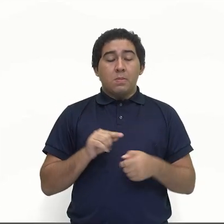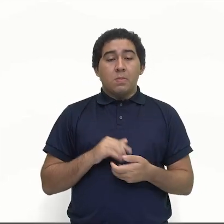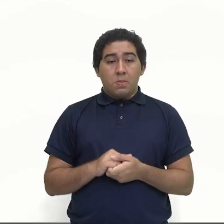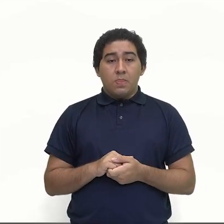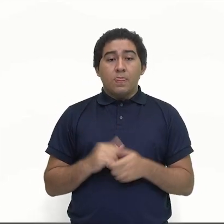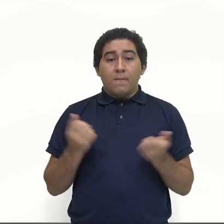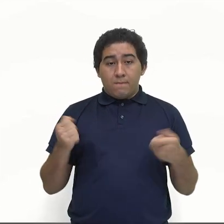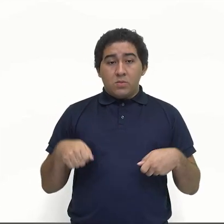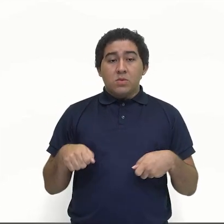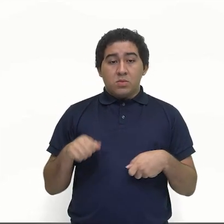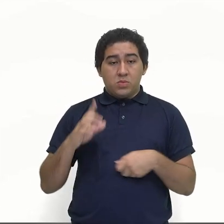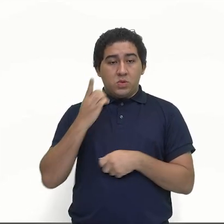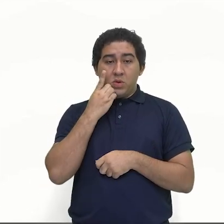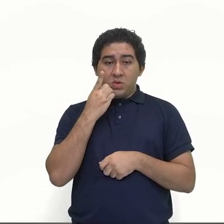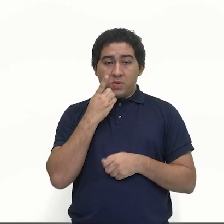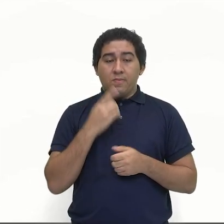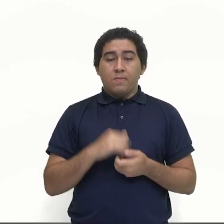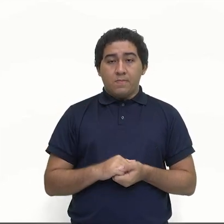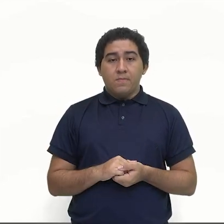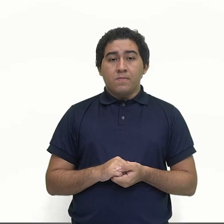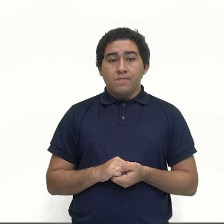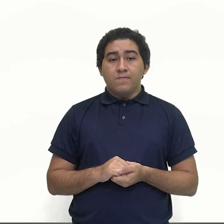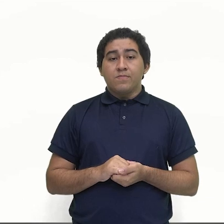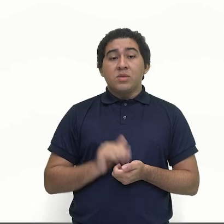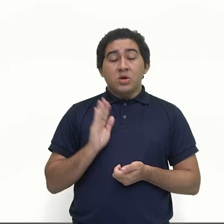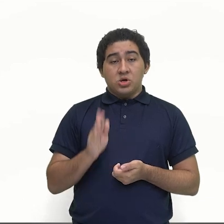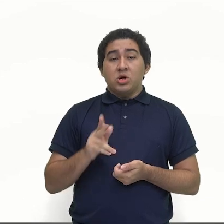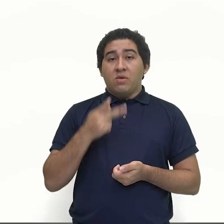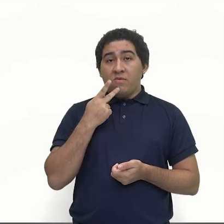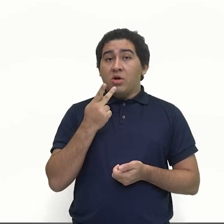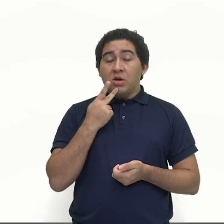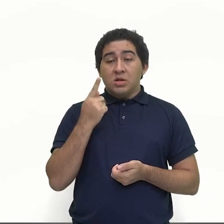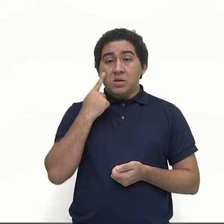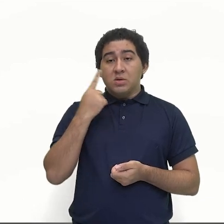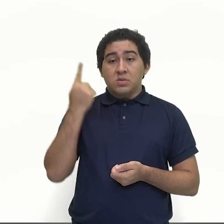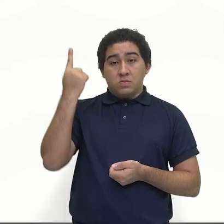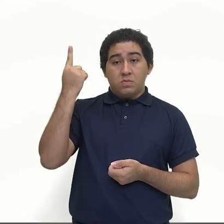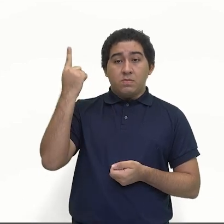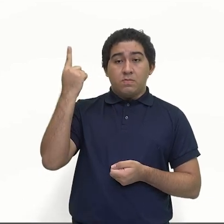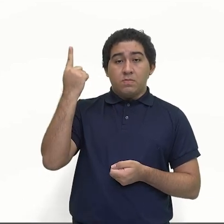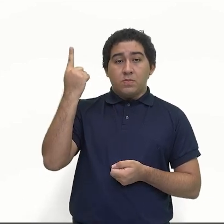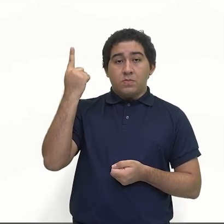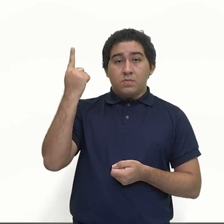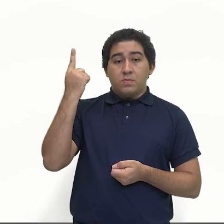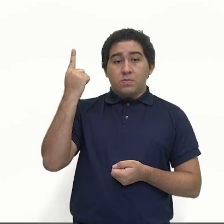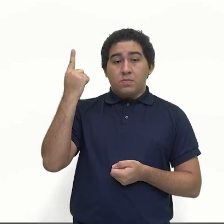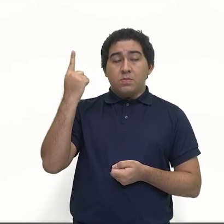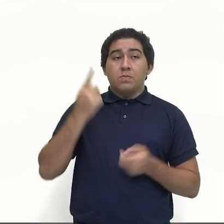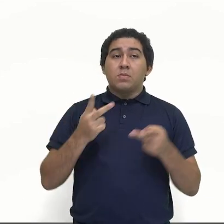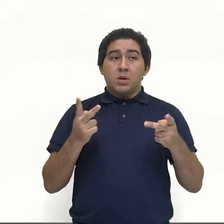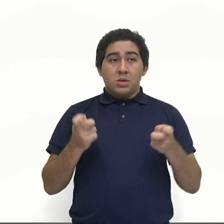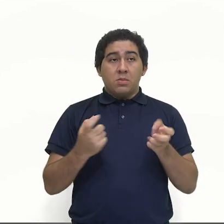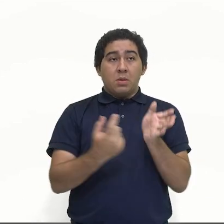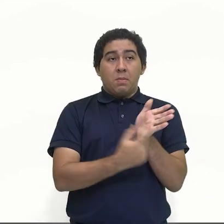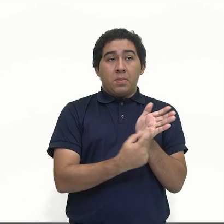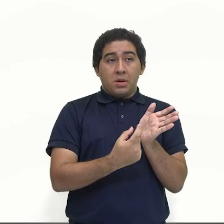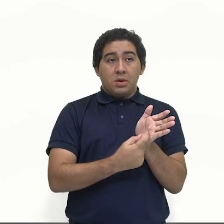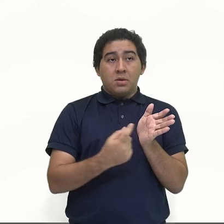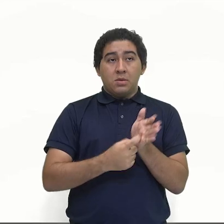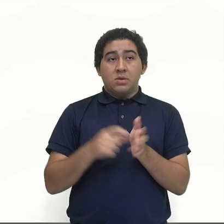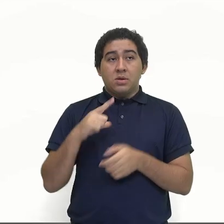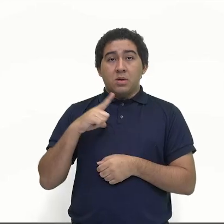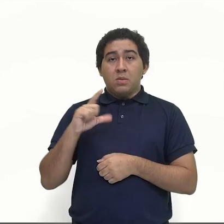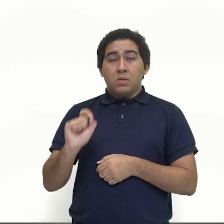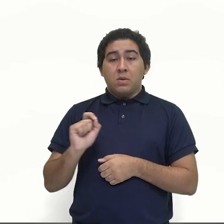situações do dia a dia. Como eu já falei, da lanterna. Você já percebeu que a pilha, você tem